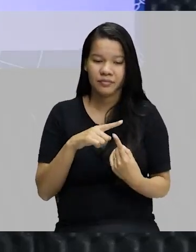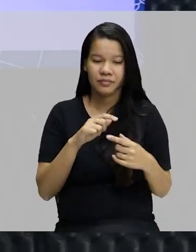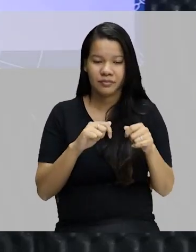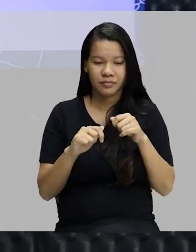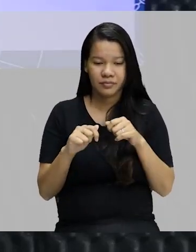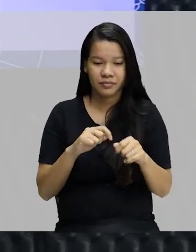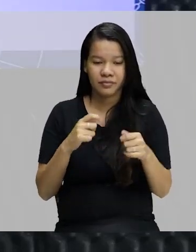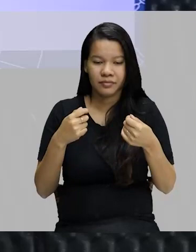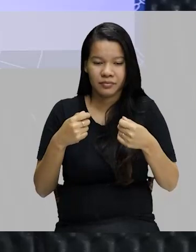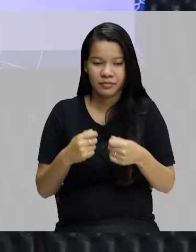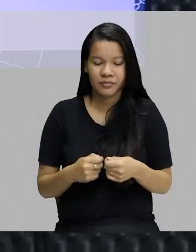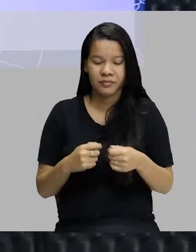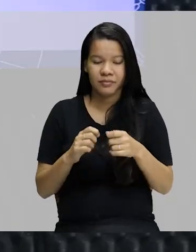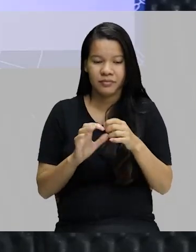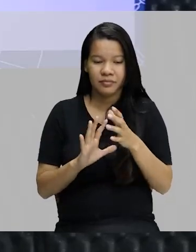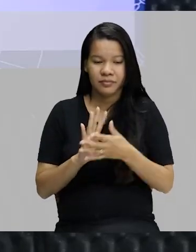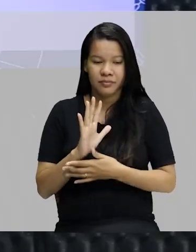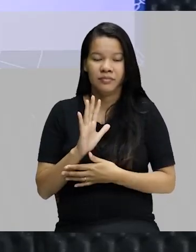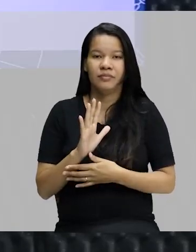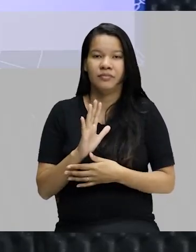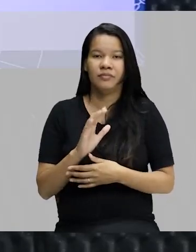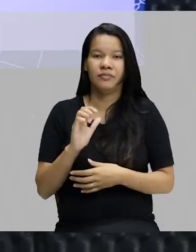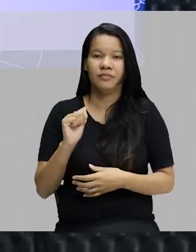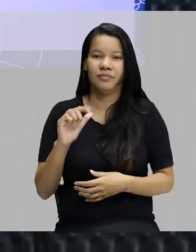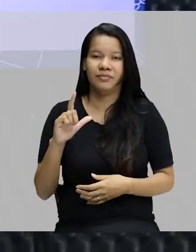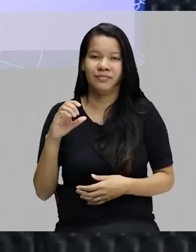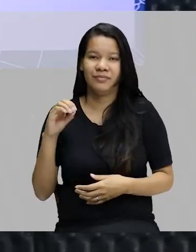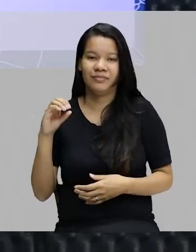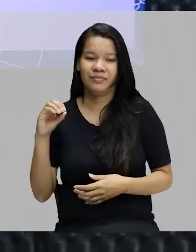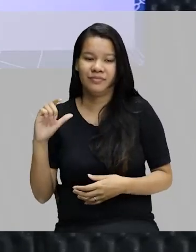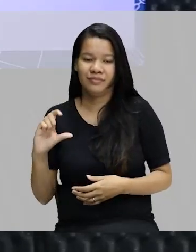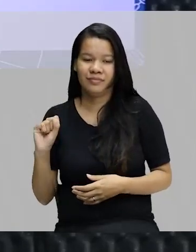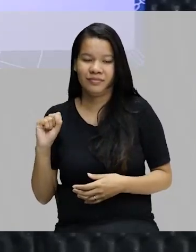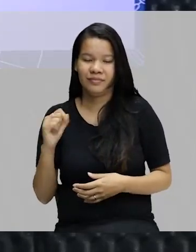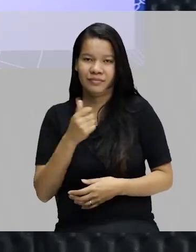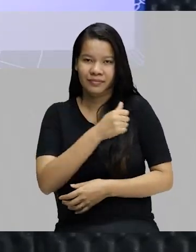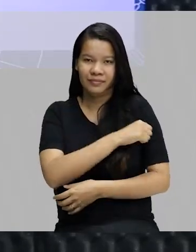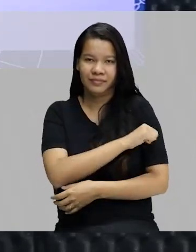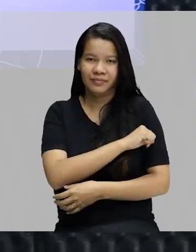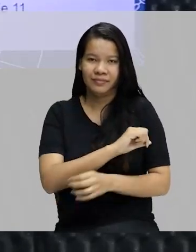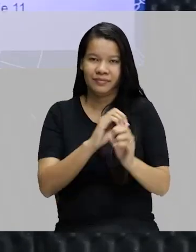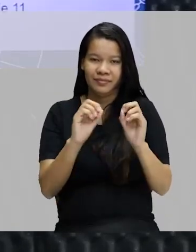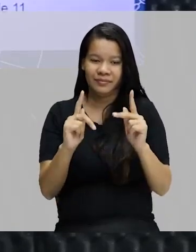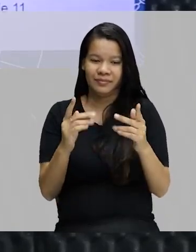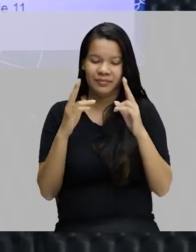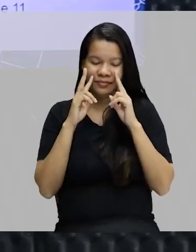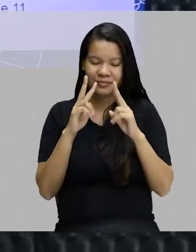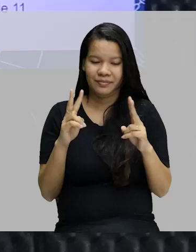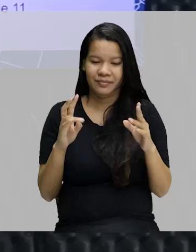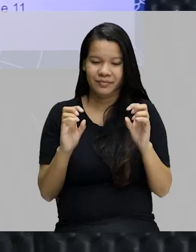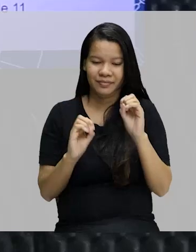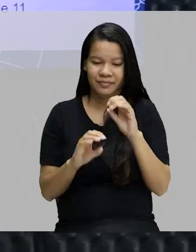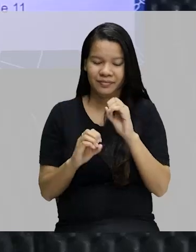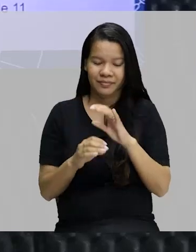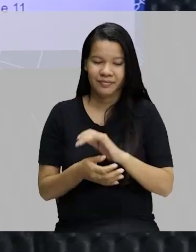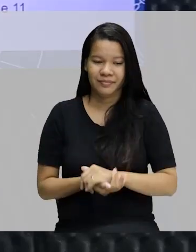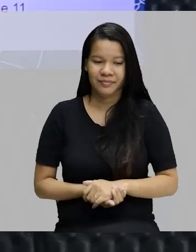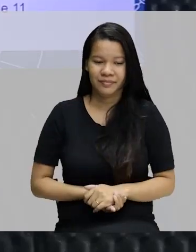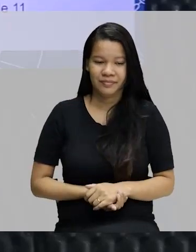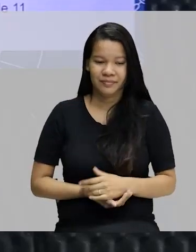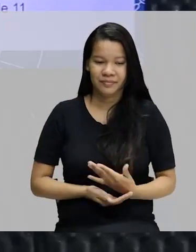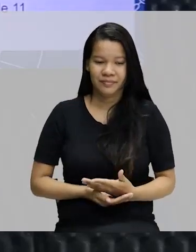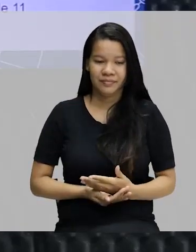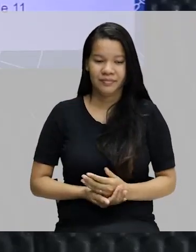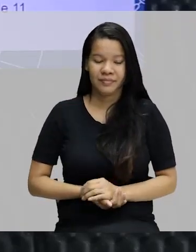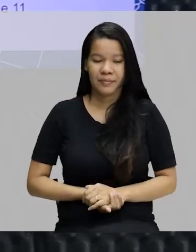produção, fabricação dos álcools. Beleza, turminha? Então acompanhe a nossa aula. Então,